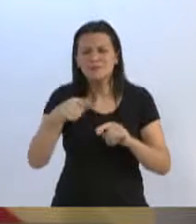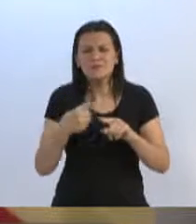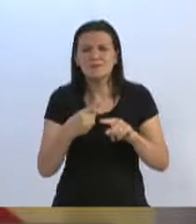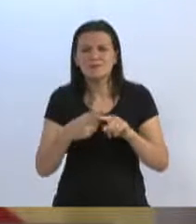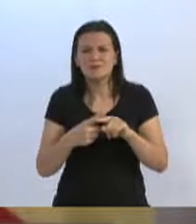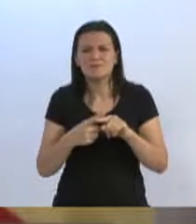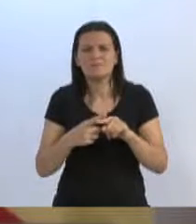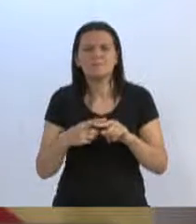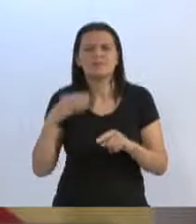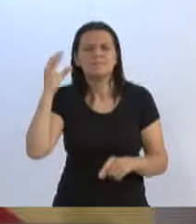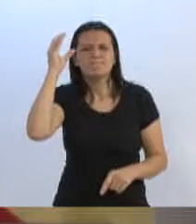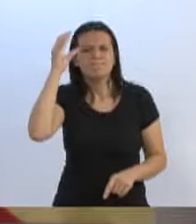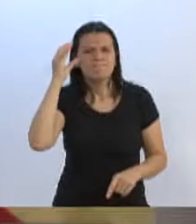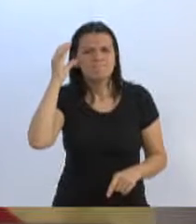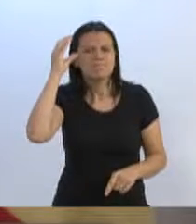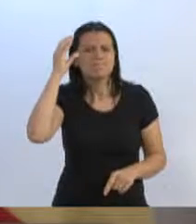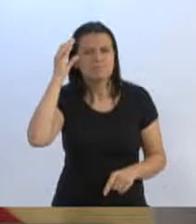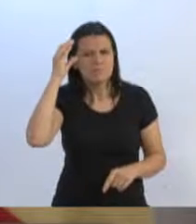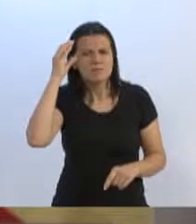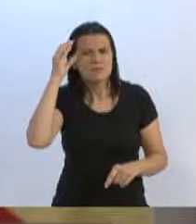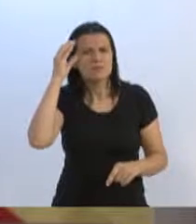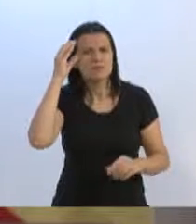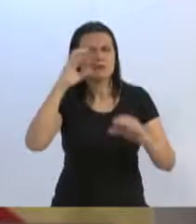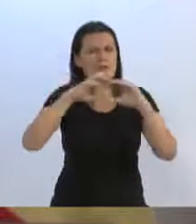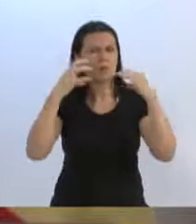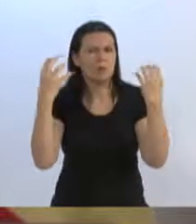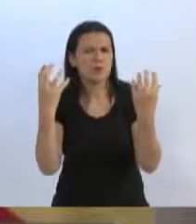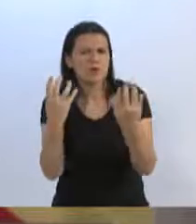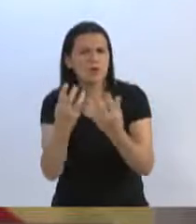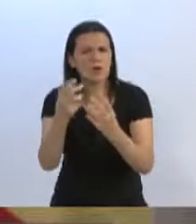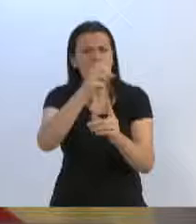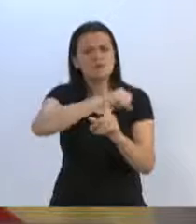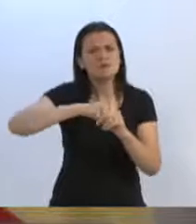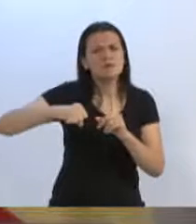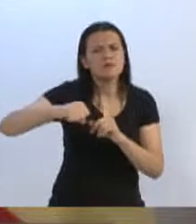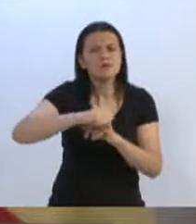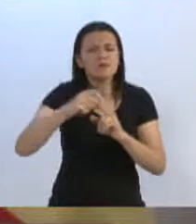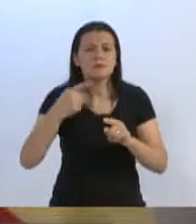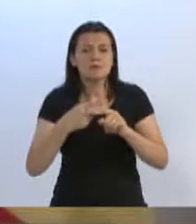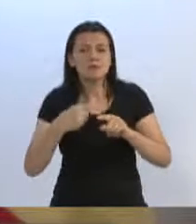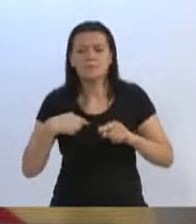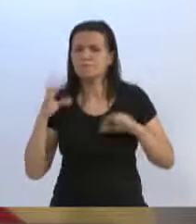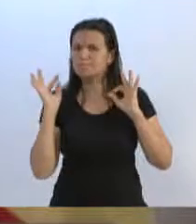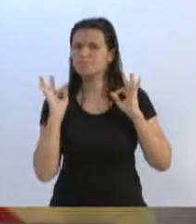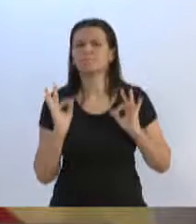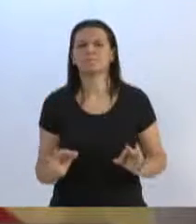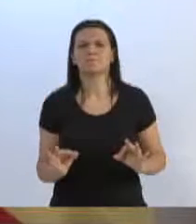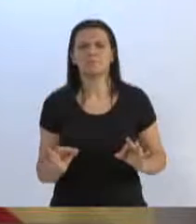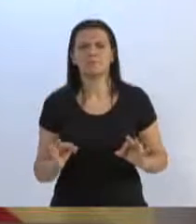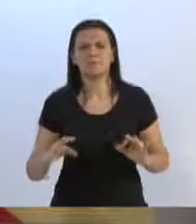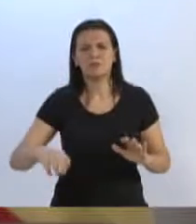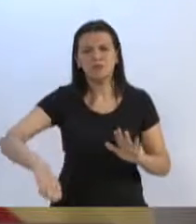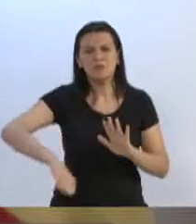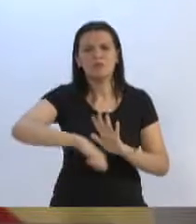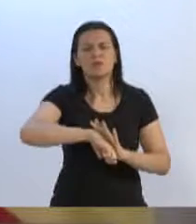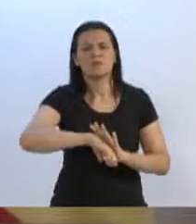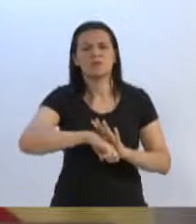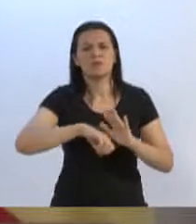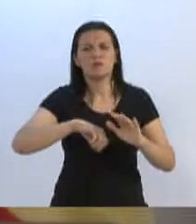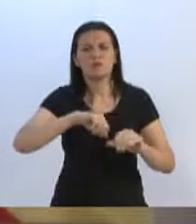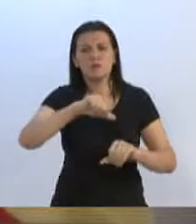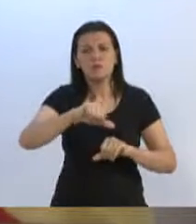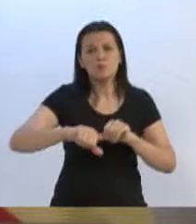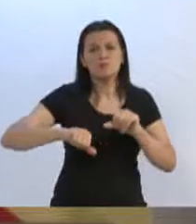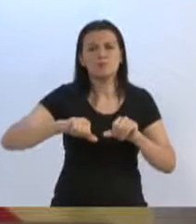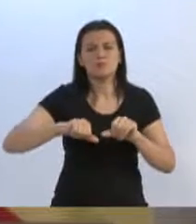gente conscientizar, sobretudo, a população, a sociedade, porque eu tenho certeza que este crime que alterou, que